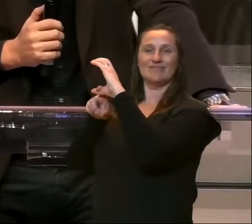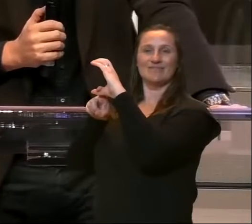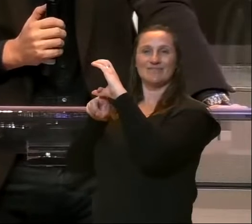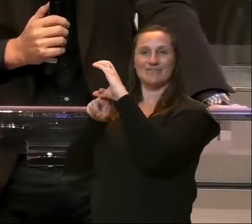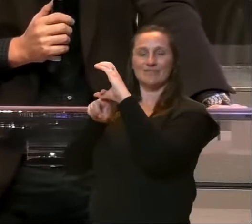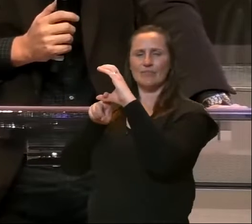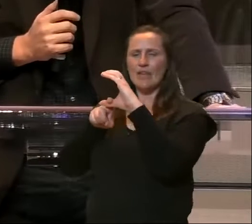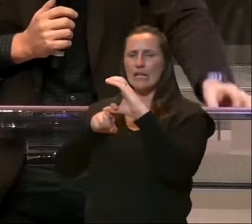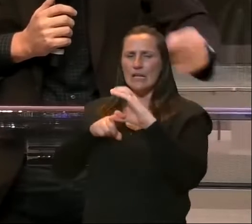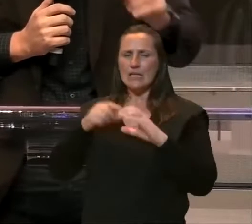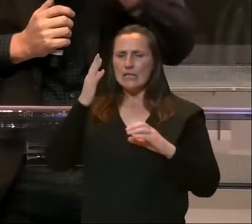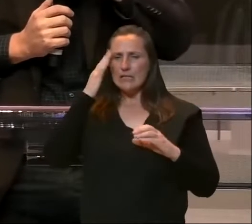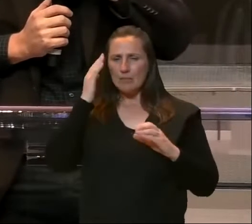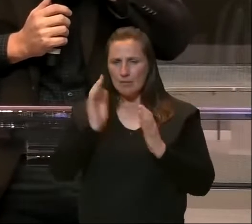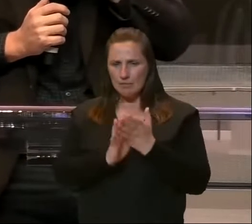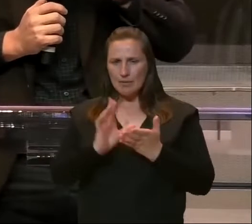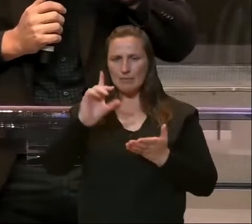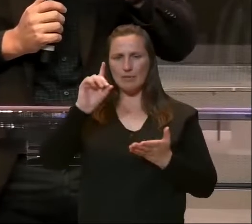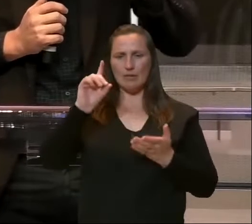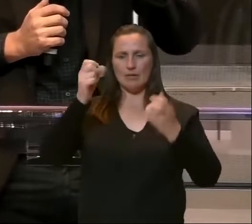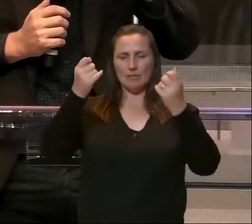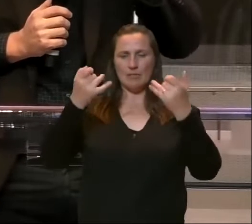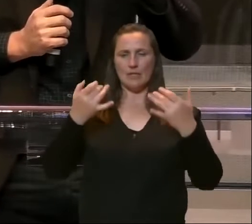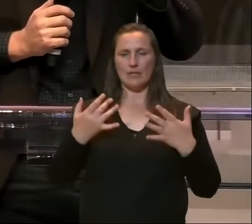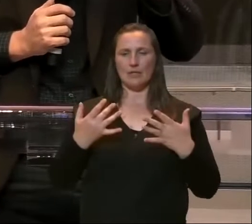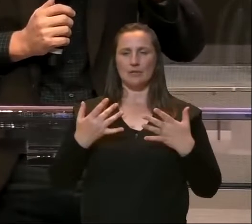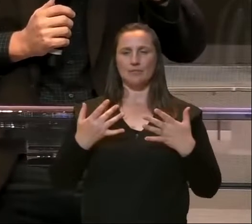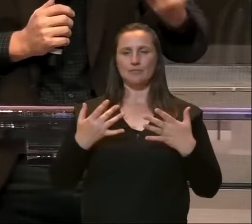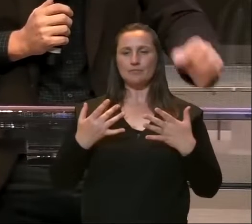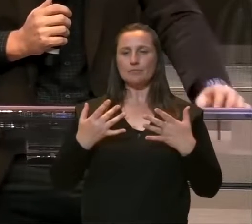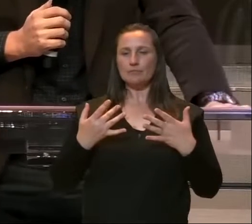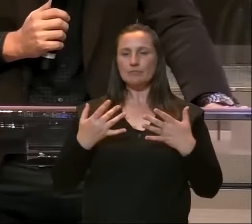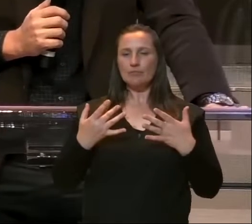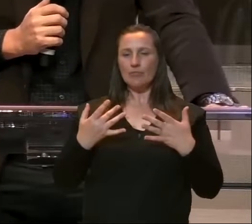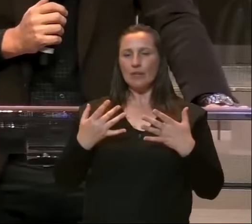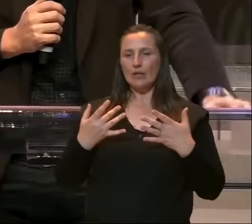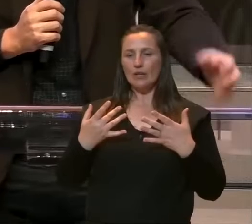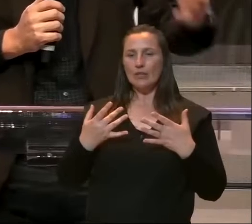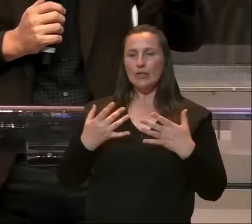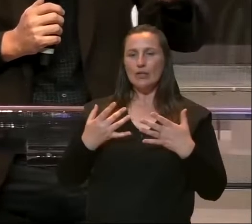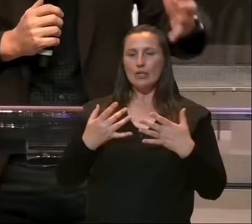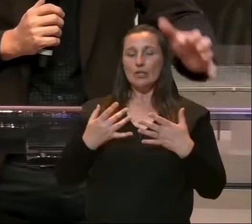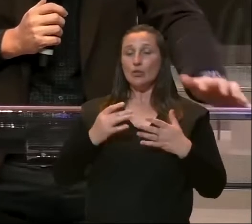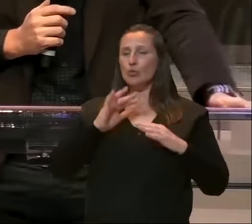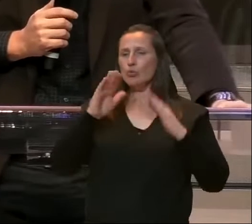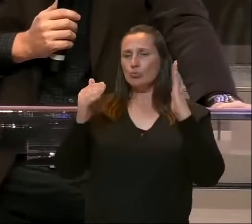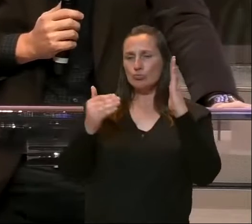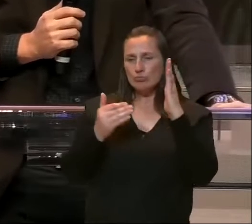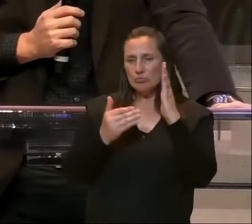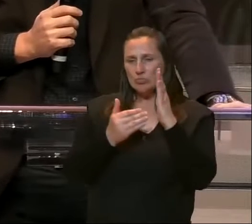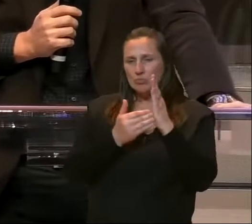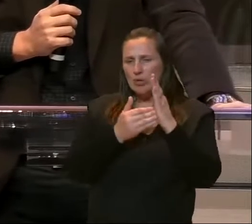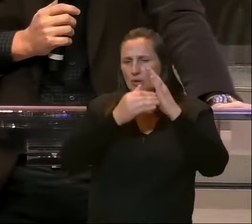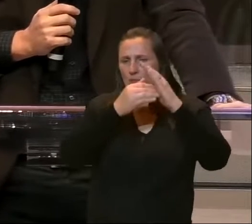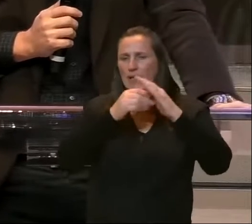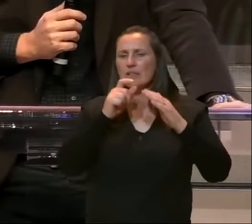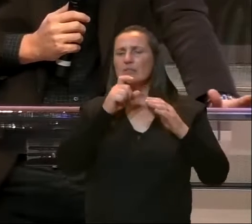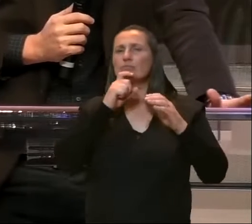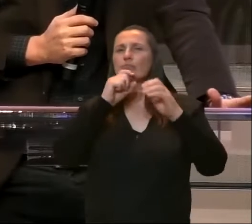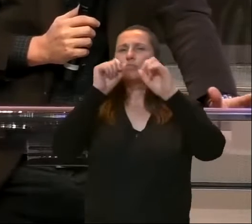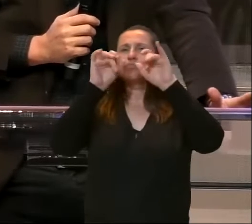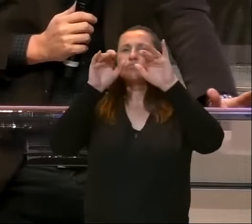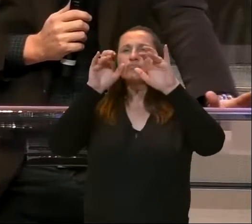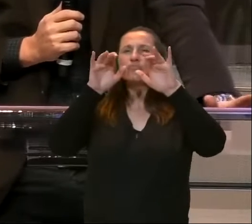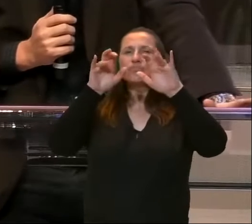no meio de muitos povos, como orvalho do Senhor, como chuvisco sobre a erva, que